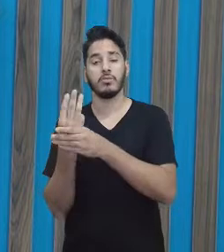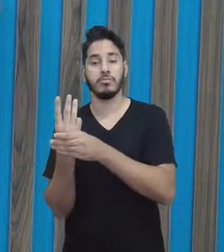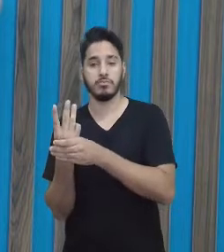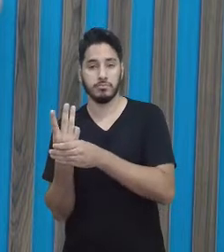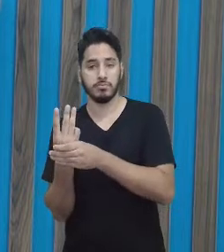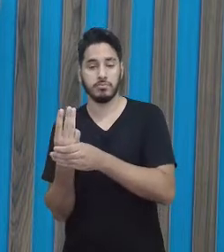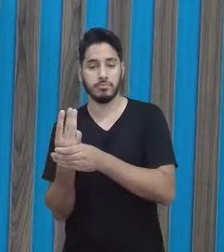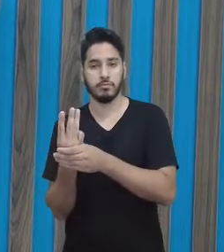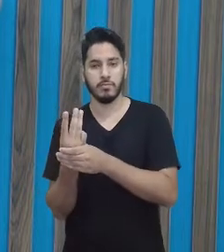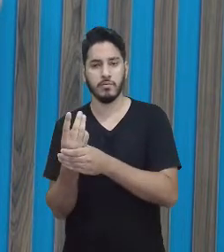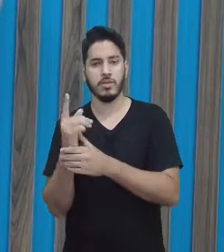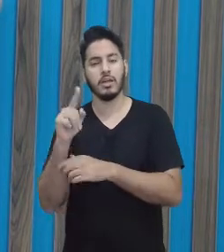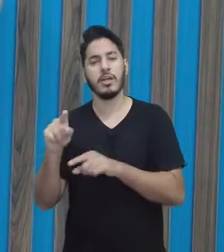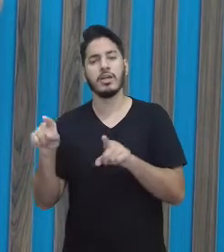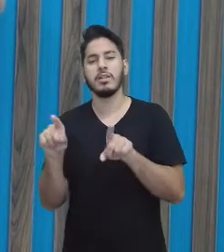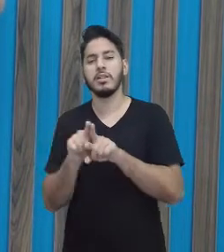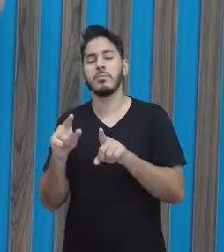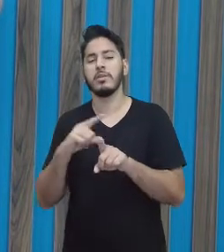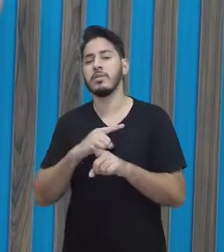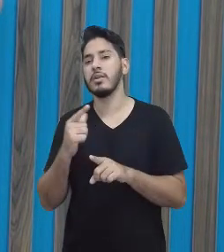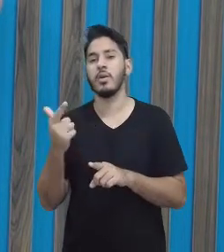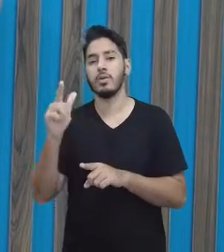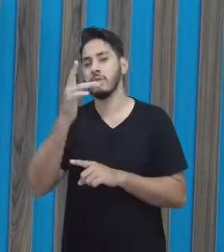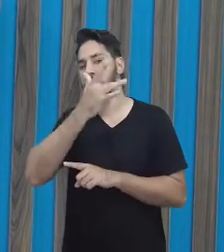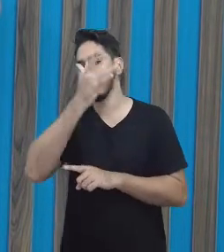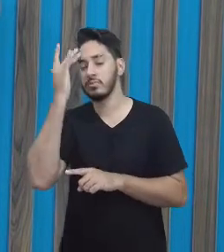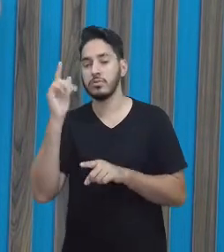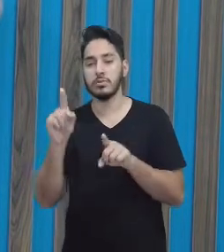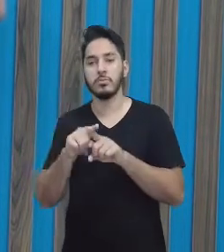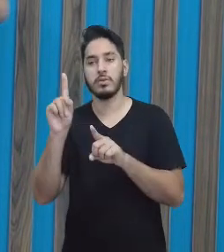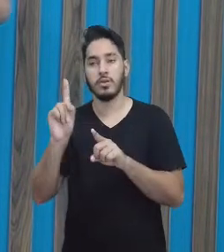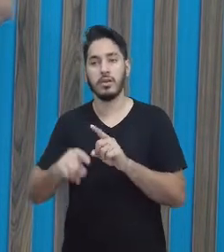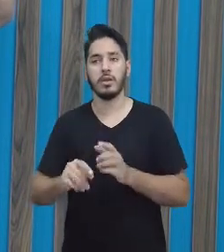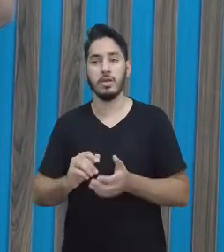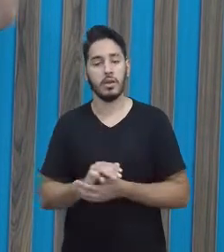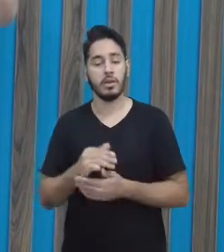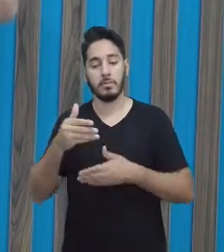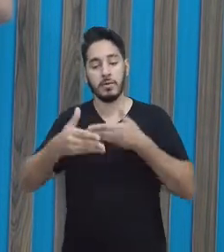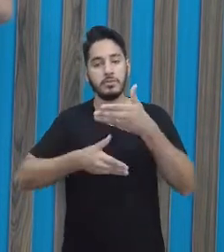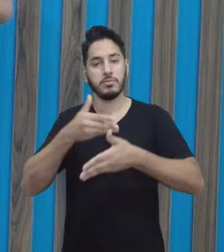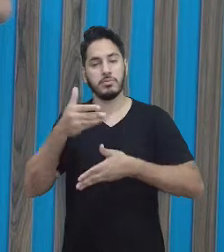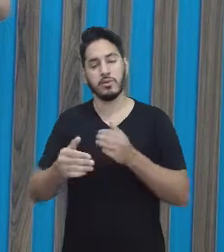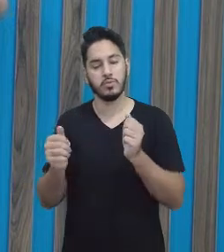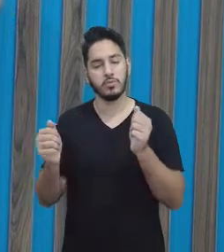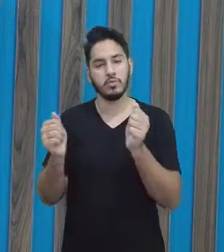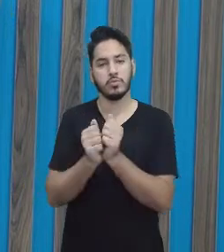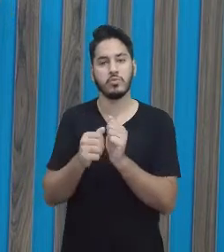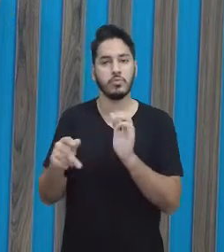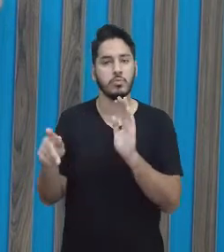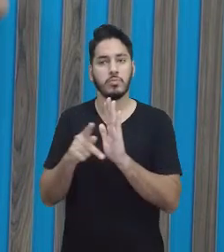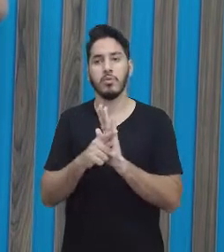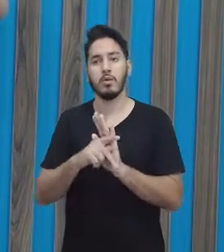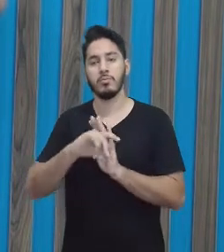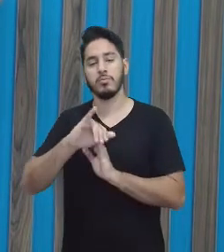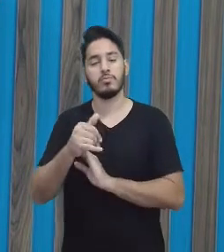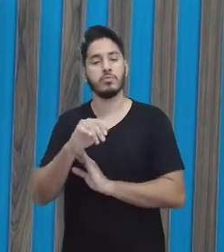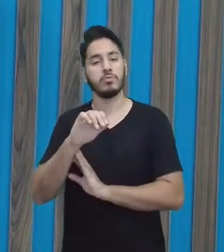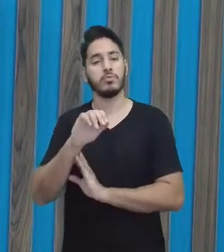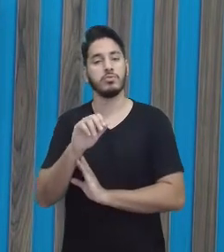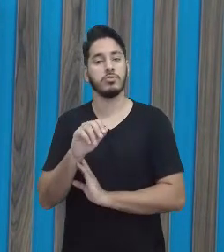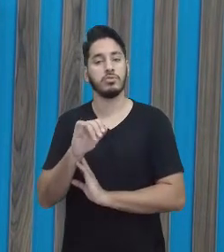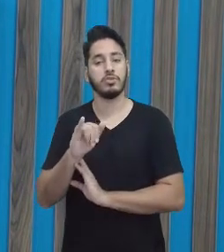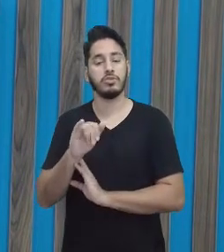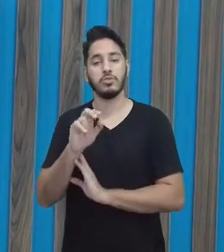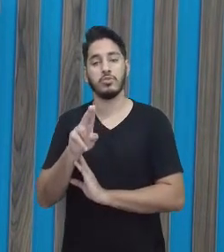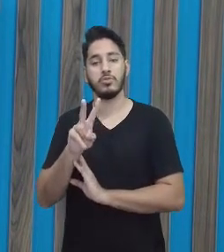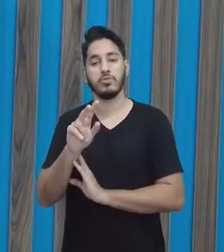Pernambuco. E ele também tinha outras pessoas que também eram catedráticos participando, como o próprio Gilvan Samico, que era professor